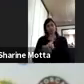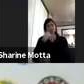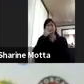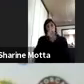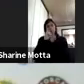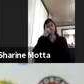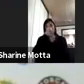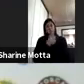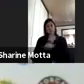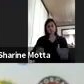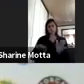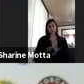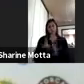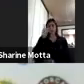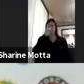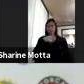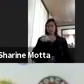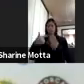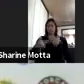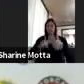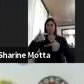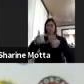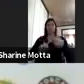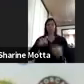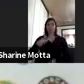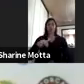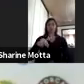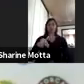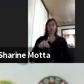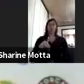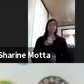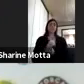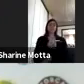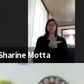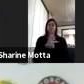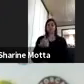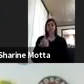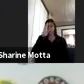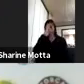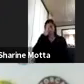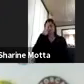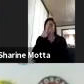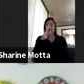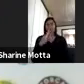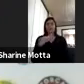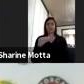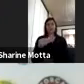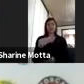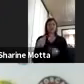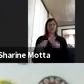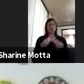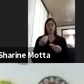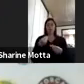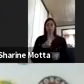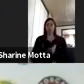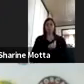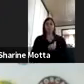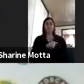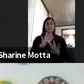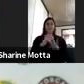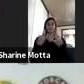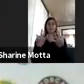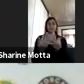poder nem escolher que dia que você vai descansar, não pode ficar mais com os filhos, não tem uma vivência, uma educação para passar